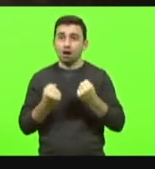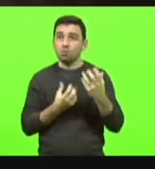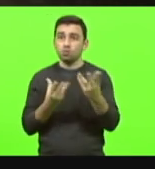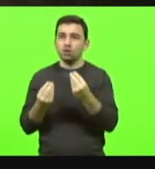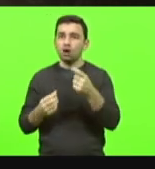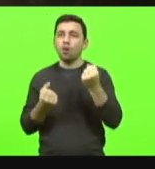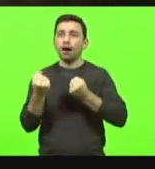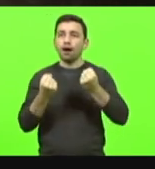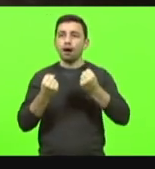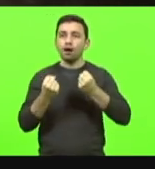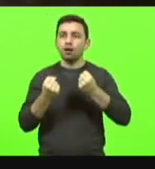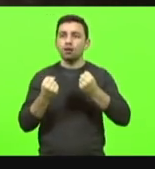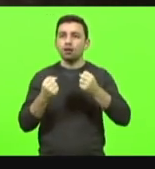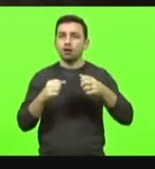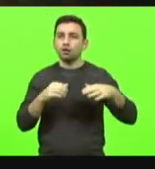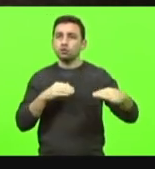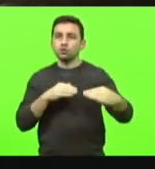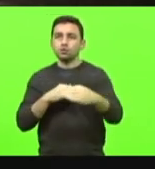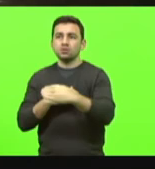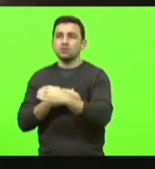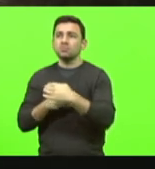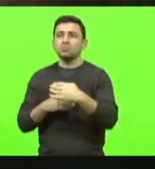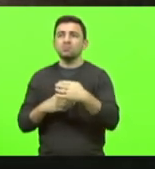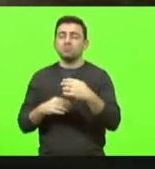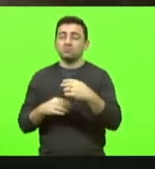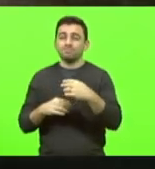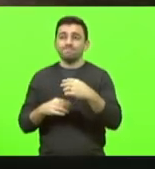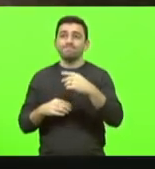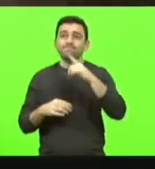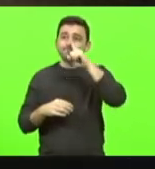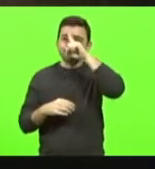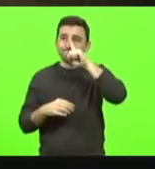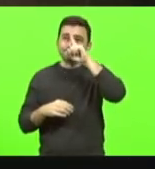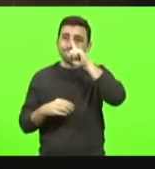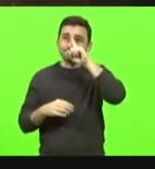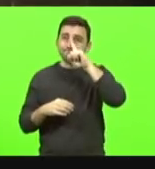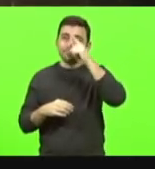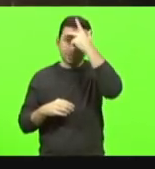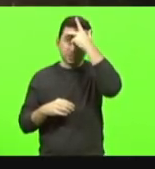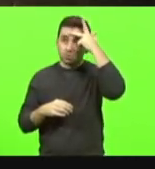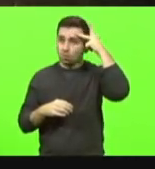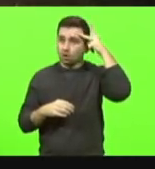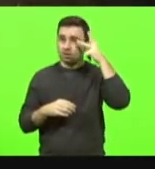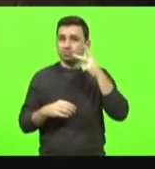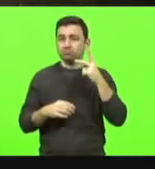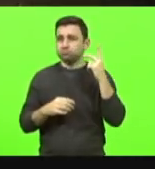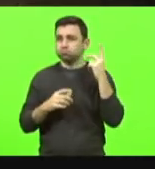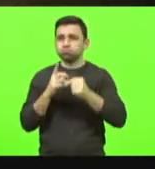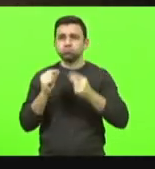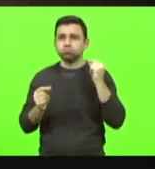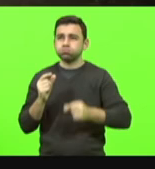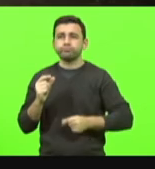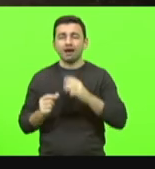carro está saindo, é uma roleta russa, porque tem uma curva ali para trás. Quem está saindo ou entrando, olha ali a velocidade que as motos e os carros